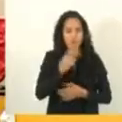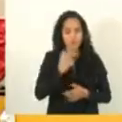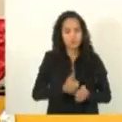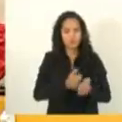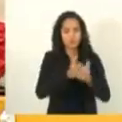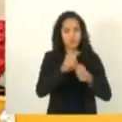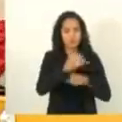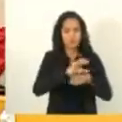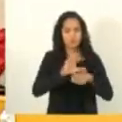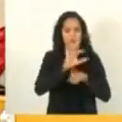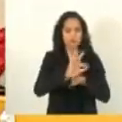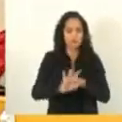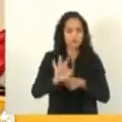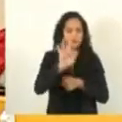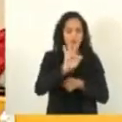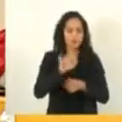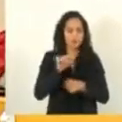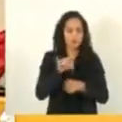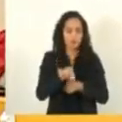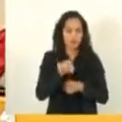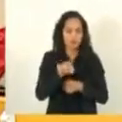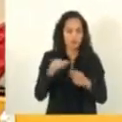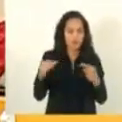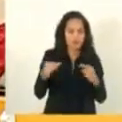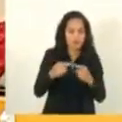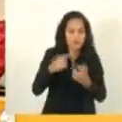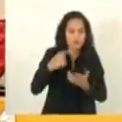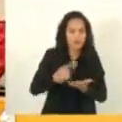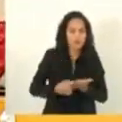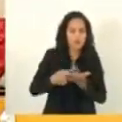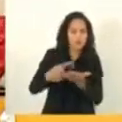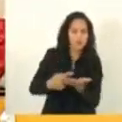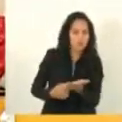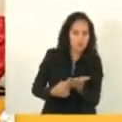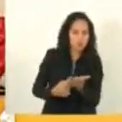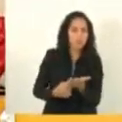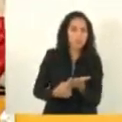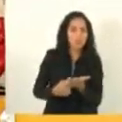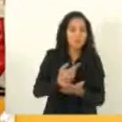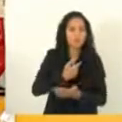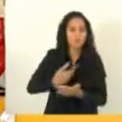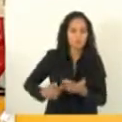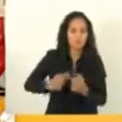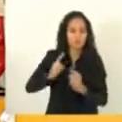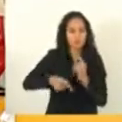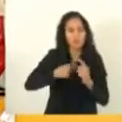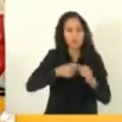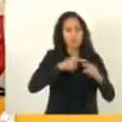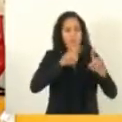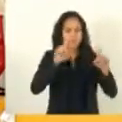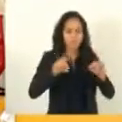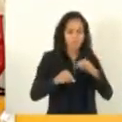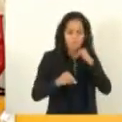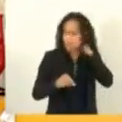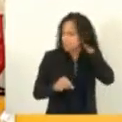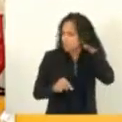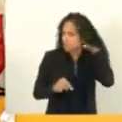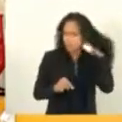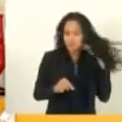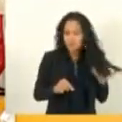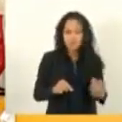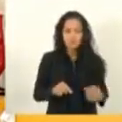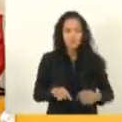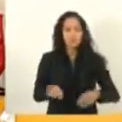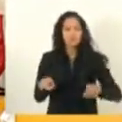foi um pacto aí do acordo entre os servidores e o governo. E também modifica,